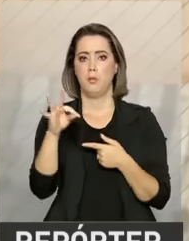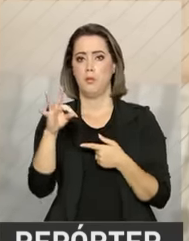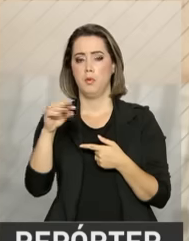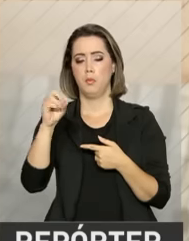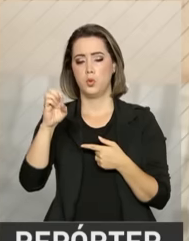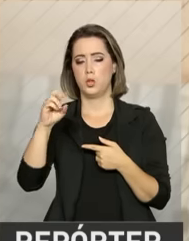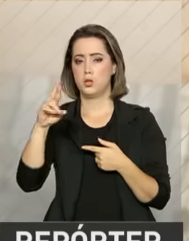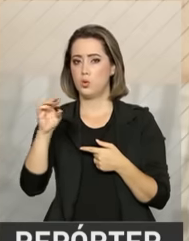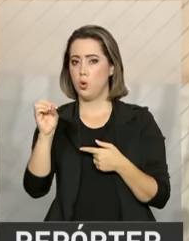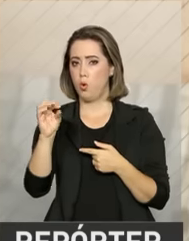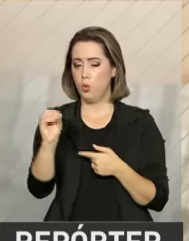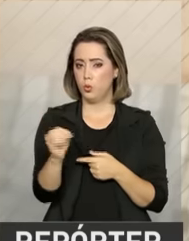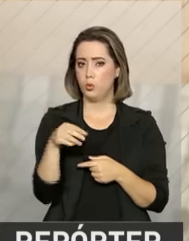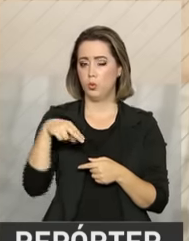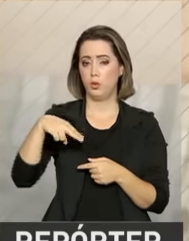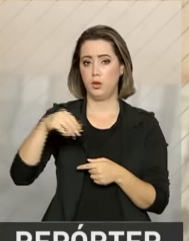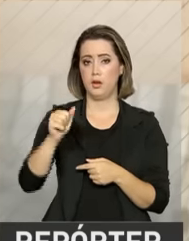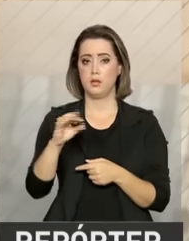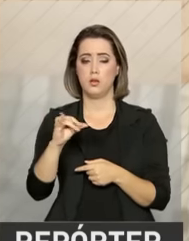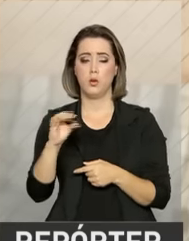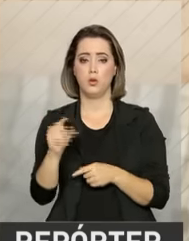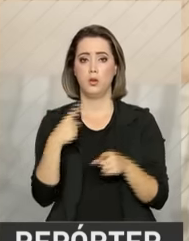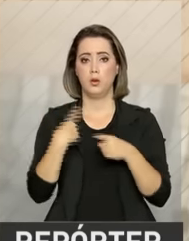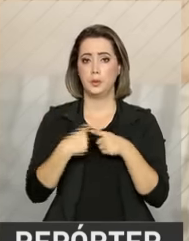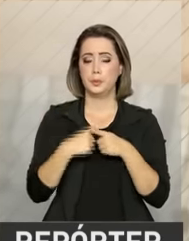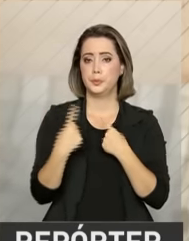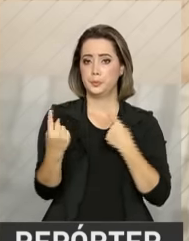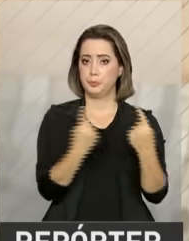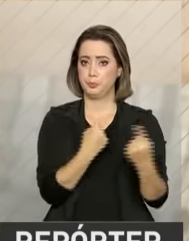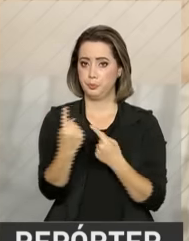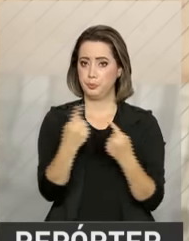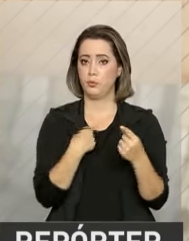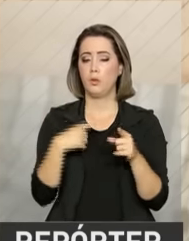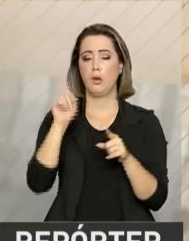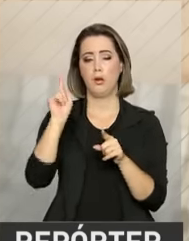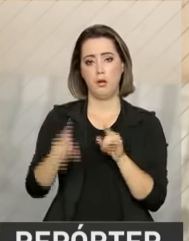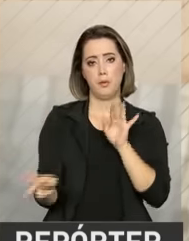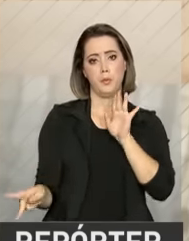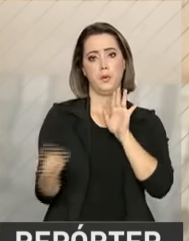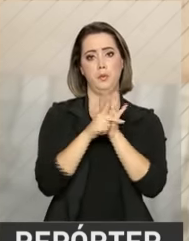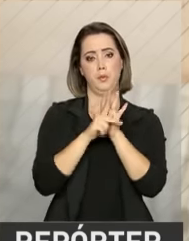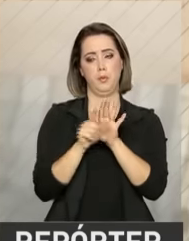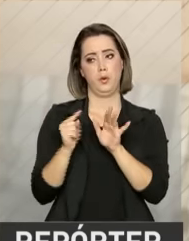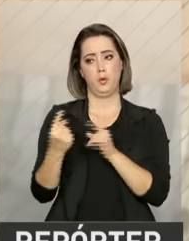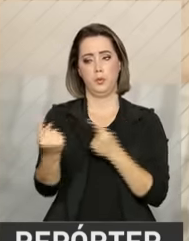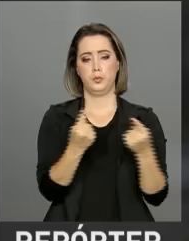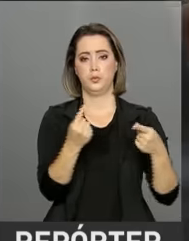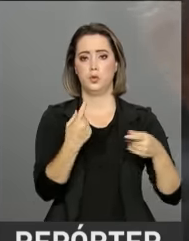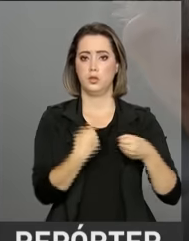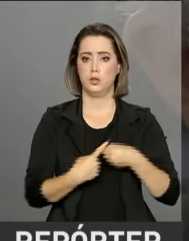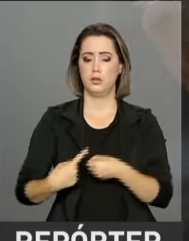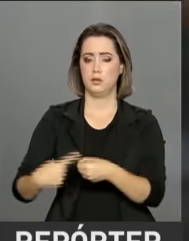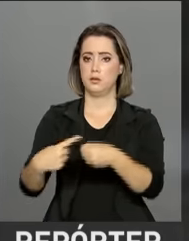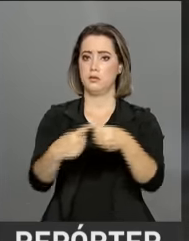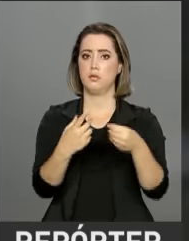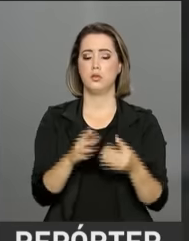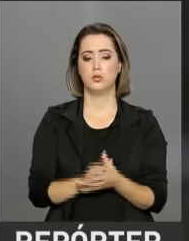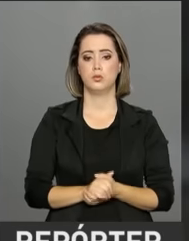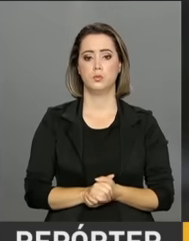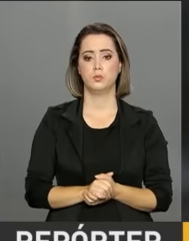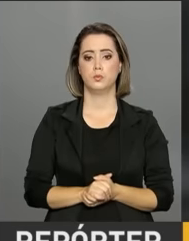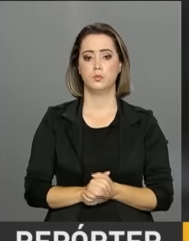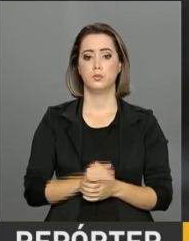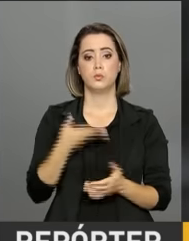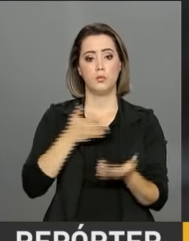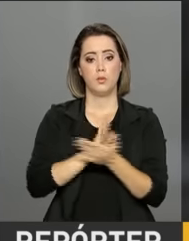os recursos para os sistemas estaduais e municipais de previdência são definidos nos orçamentos locais vai favorecer a